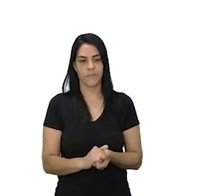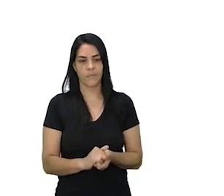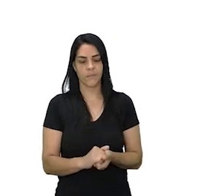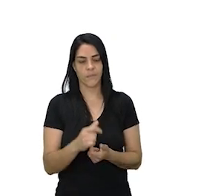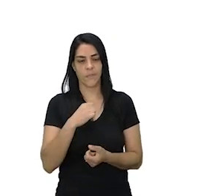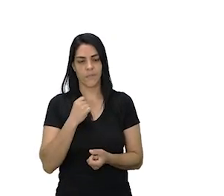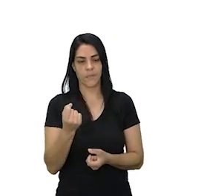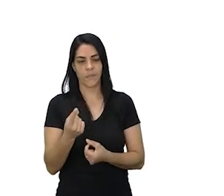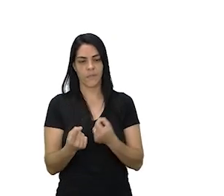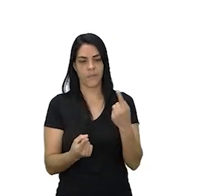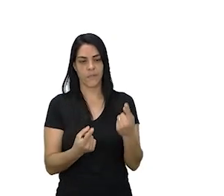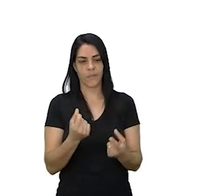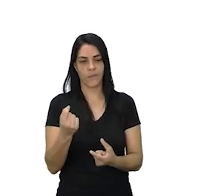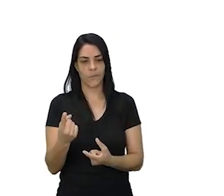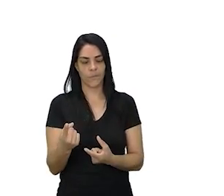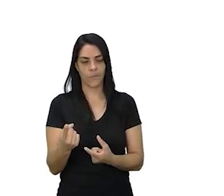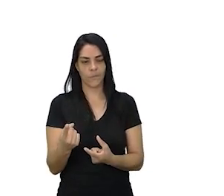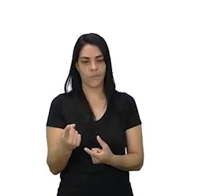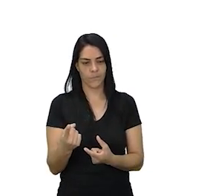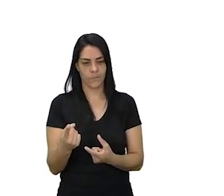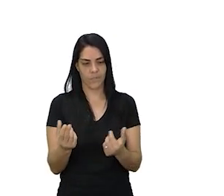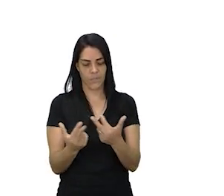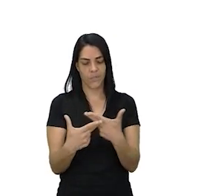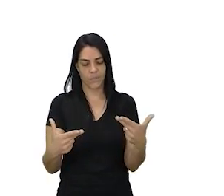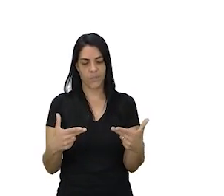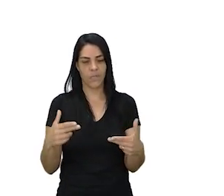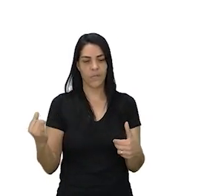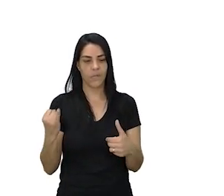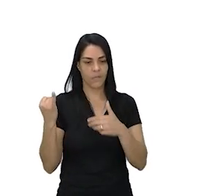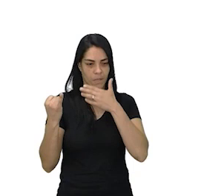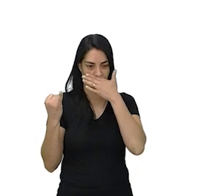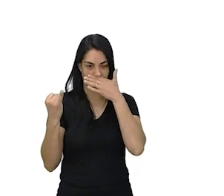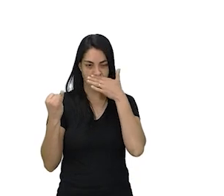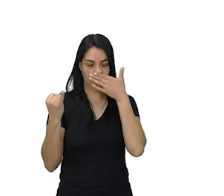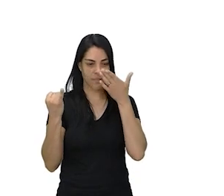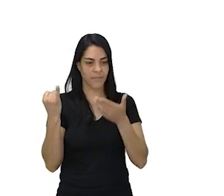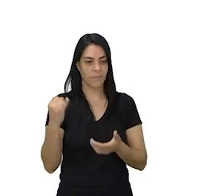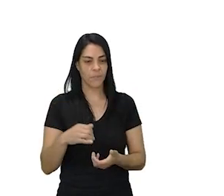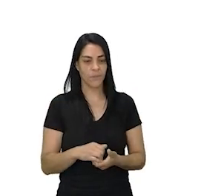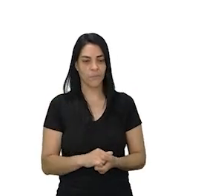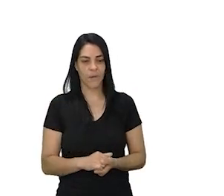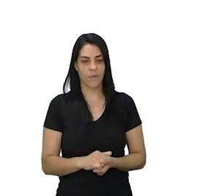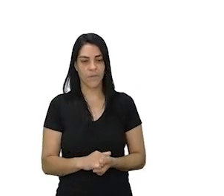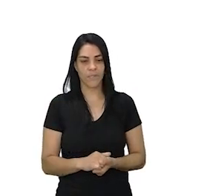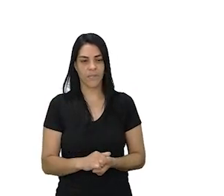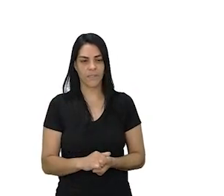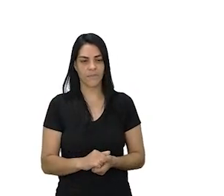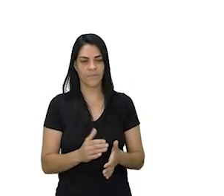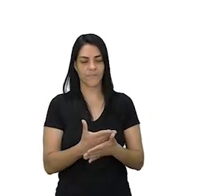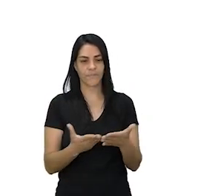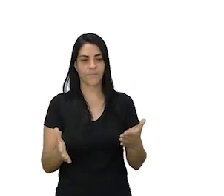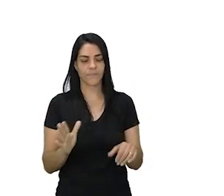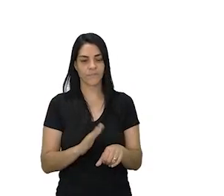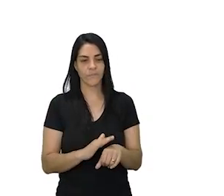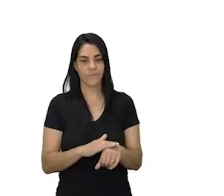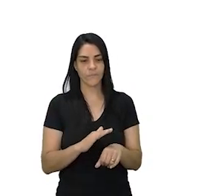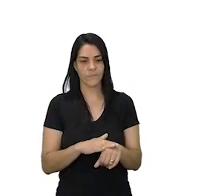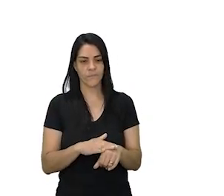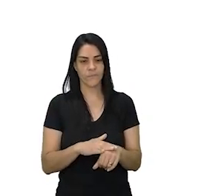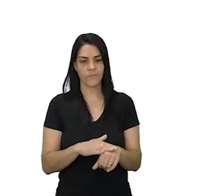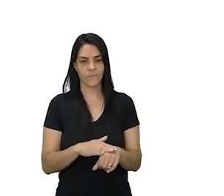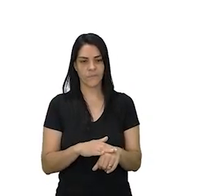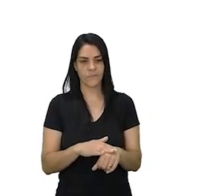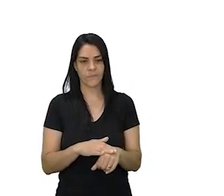alguns elementos que são importantes da gente poder identificar, até para a gente poder andar